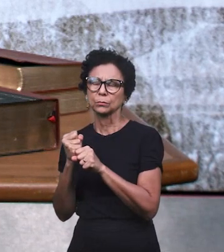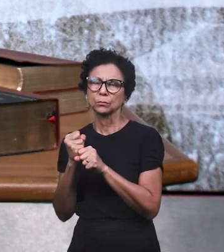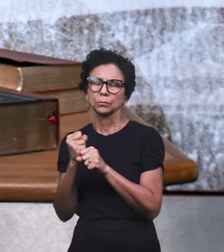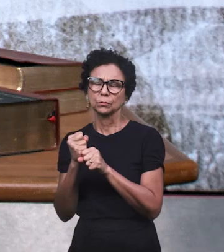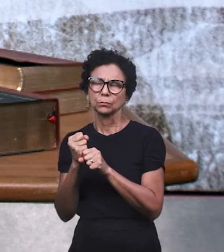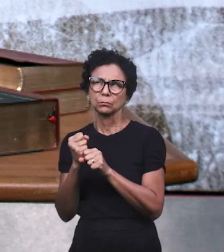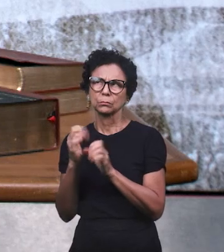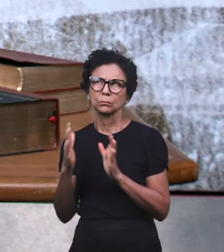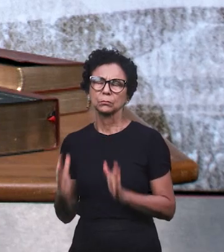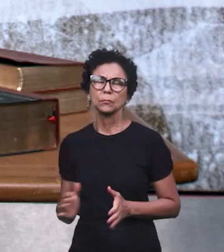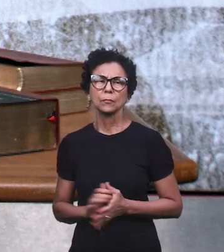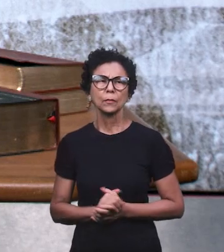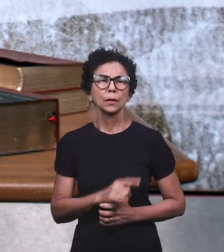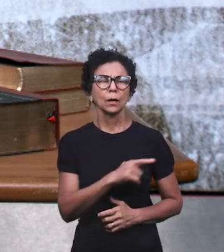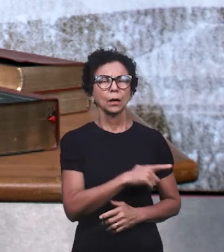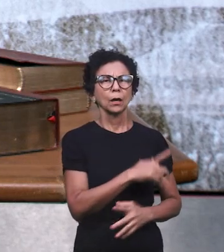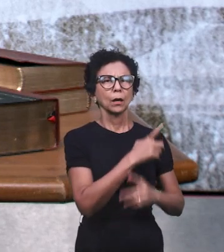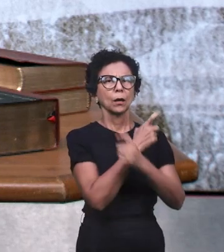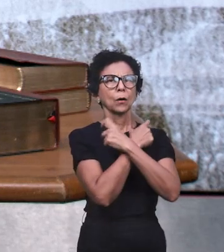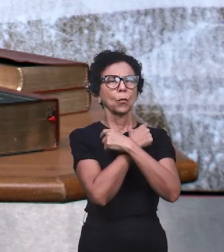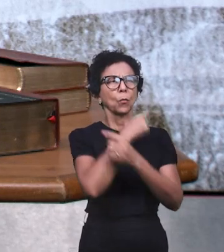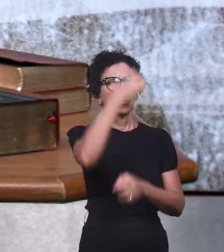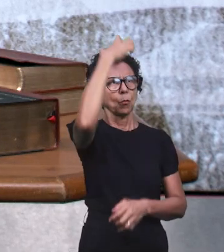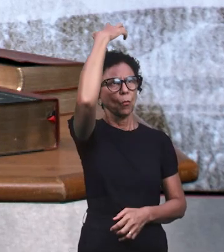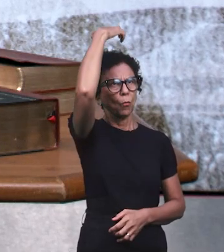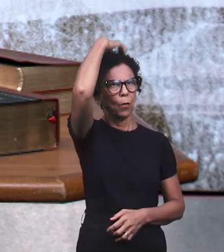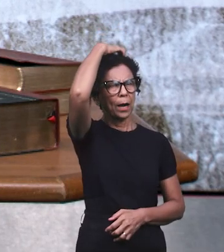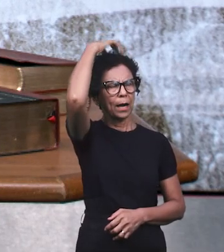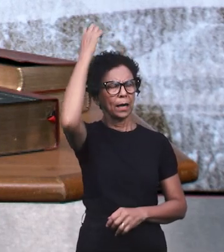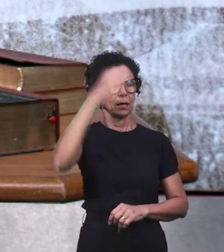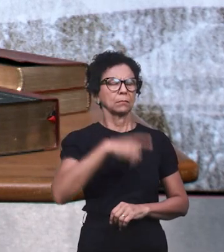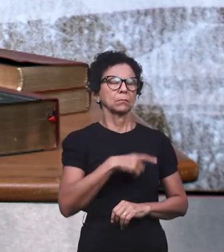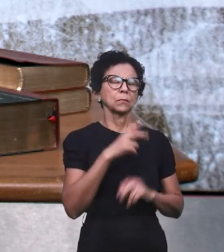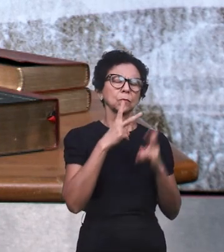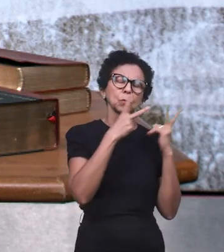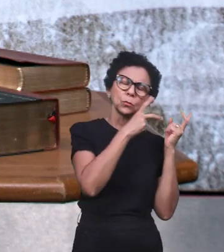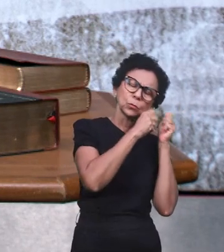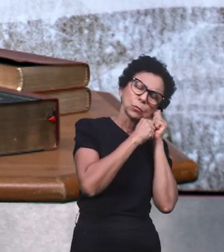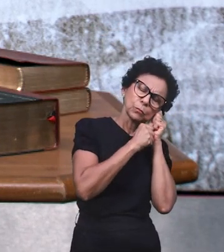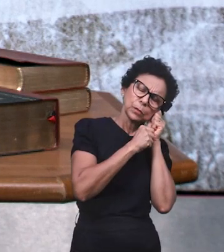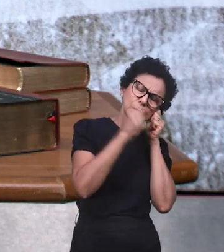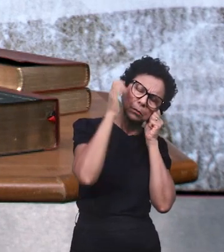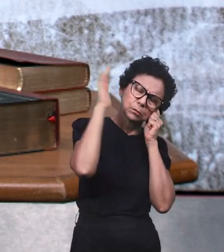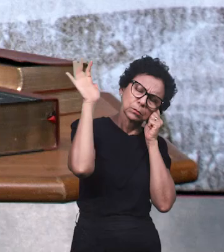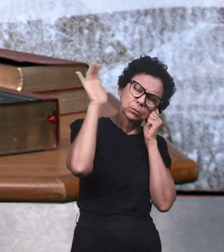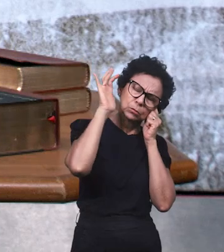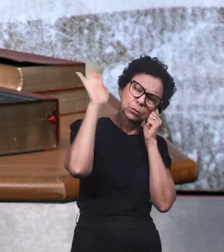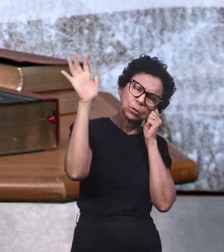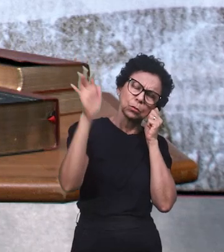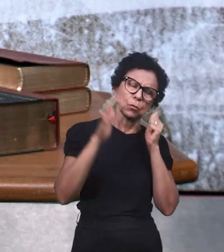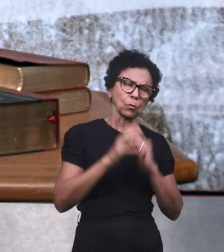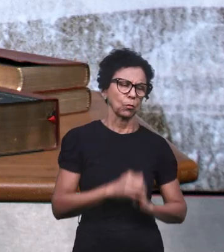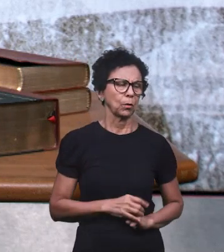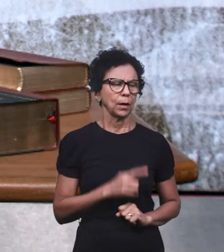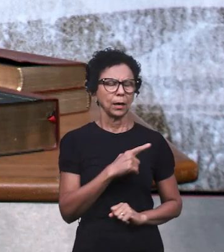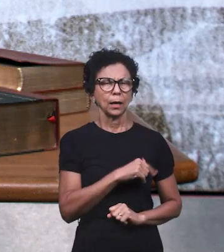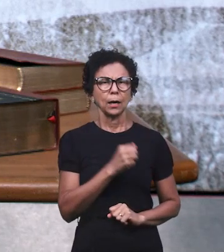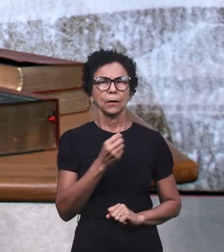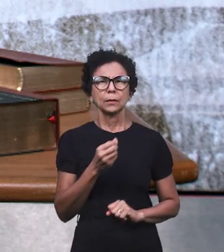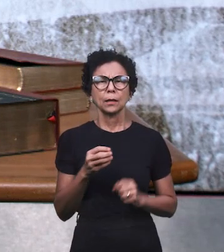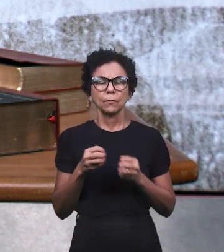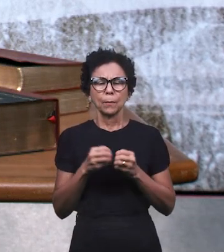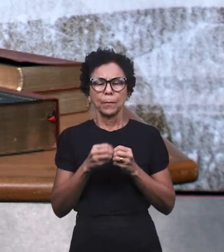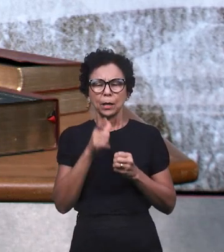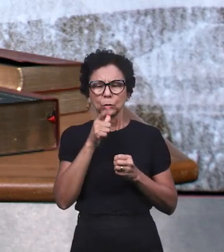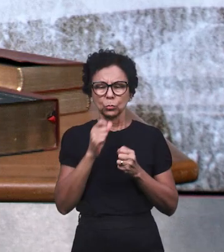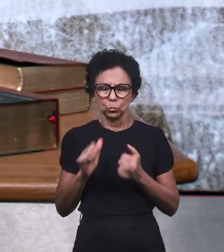estava em pé junto ao rio. E eis que subiam do rio 7 vacas formosas à